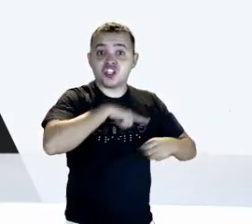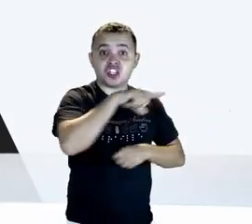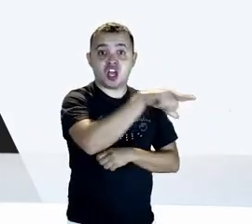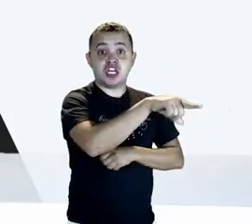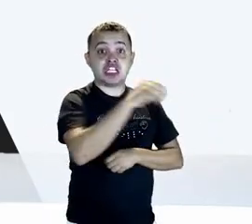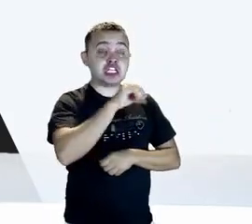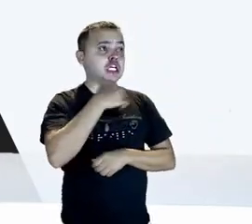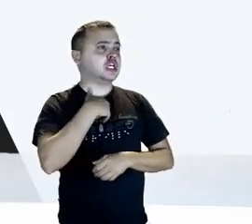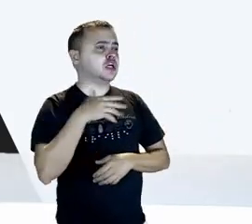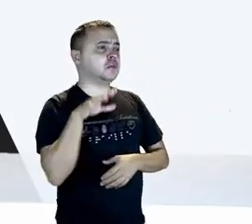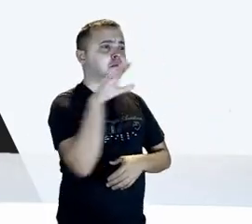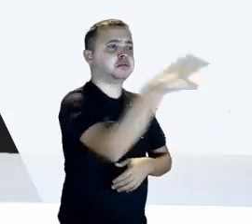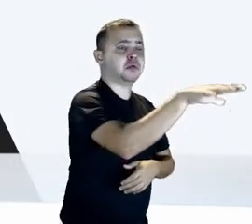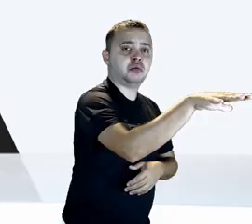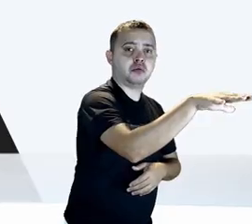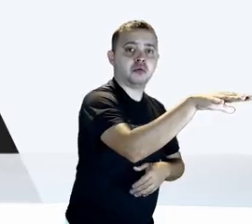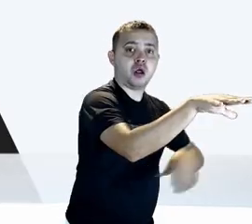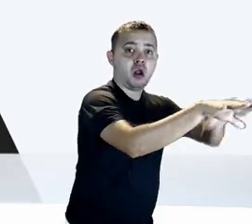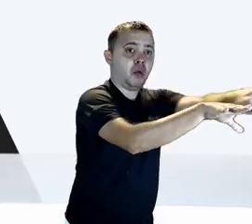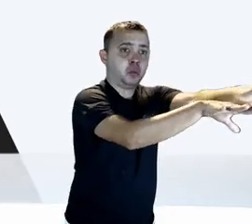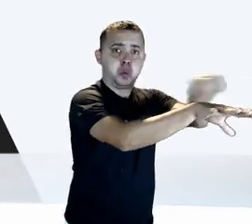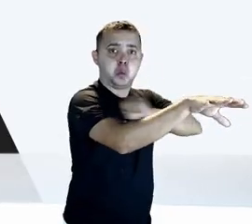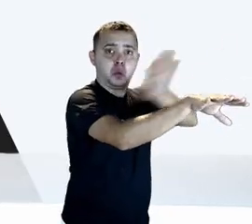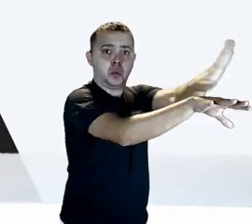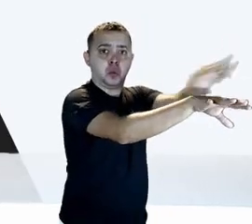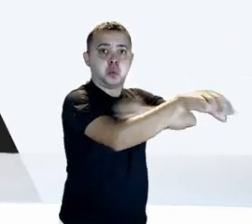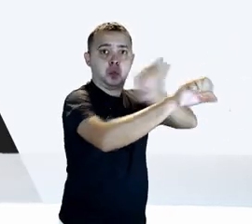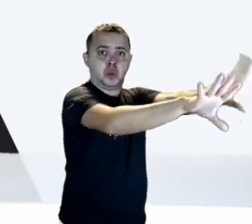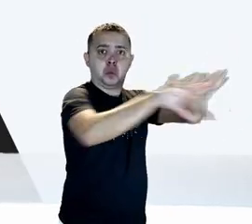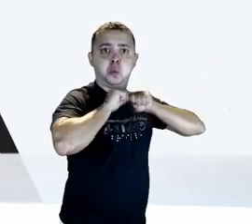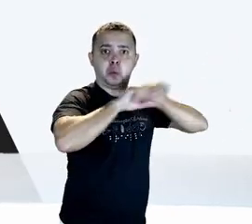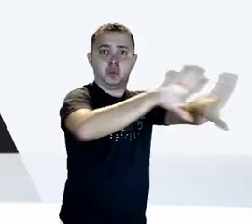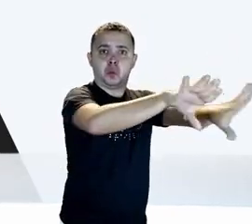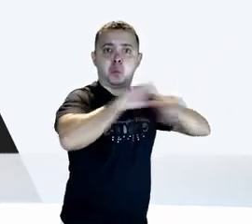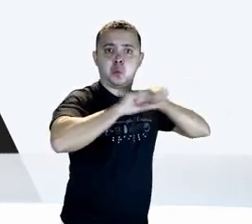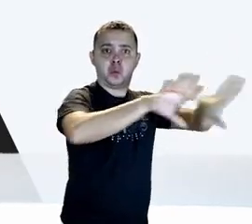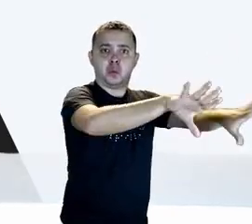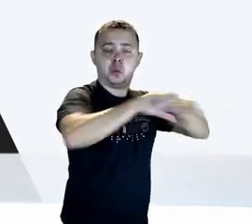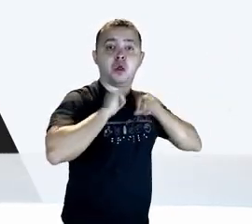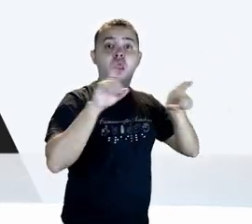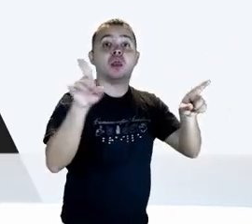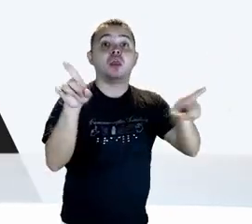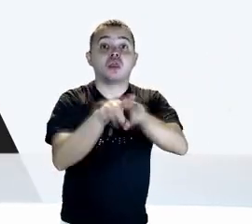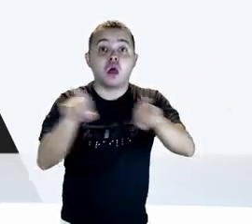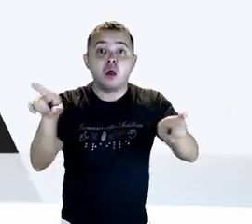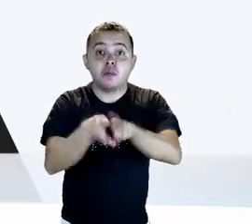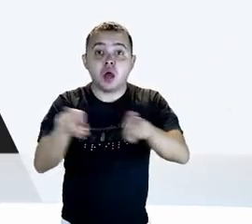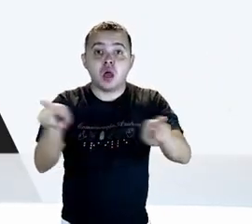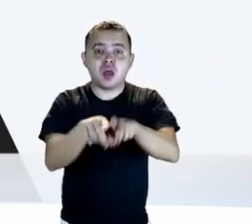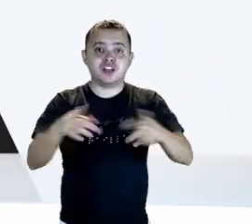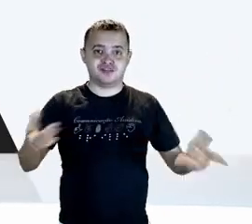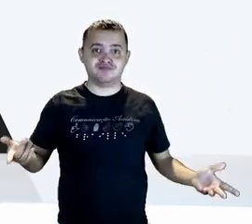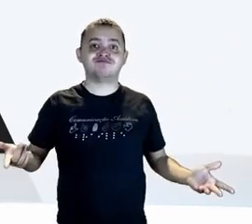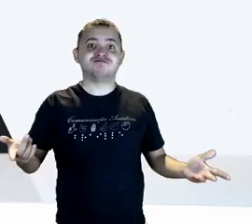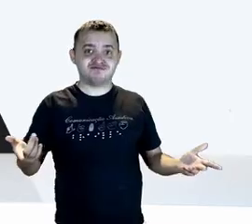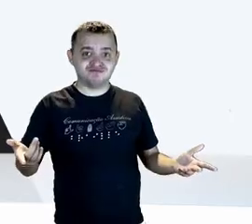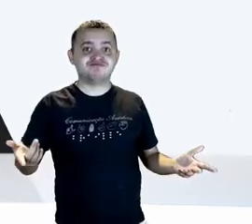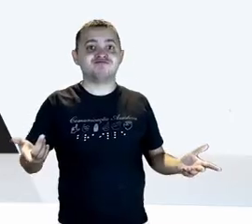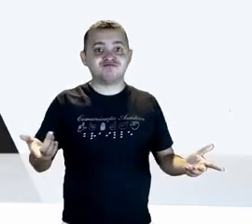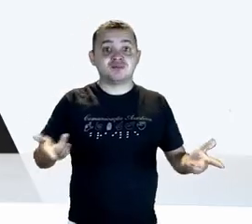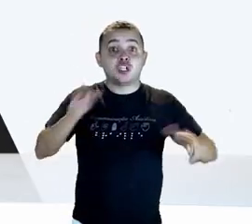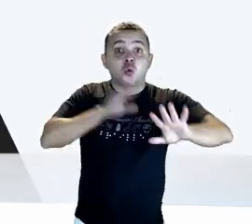se você tocar nessa pessoa, tentar acudir essa pessoa, você vai acabar se encontrando na